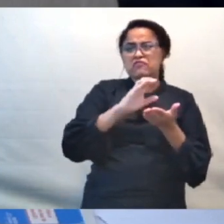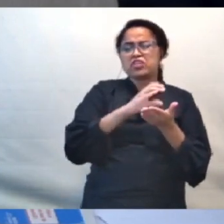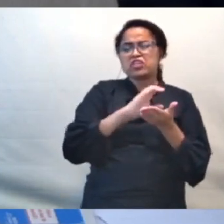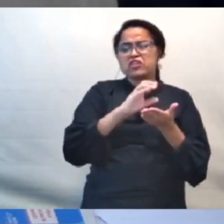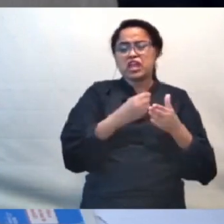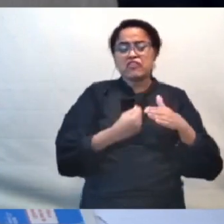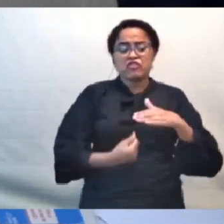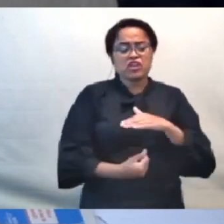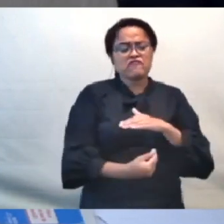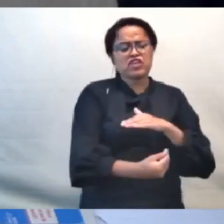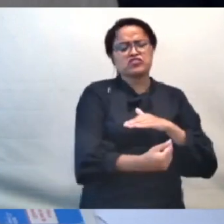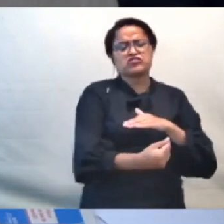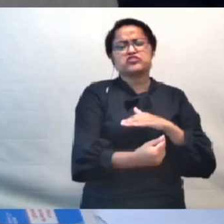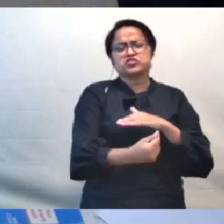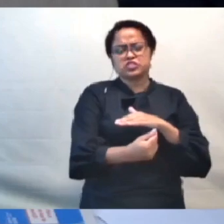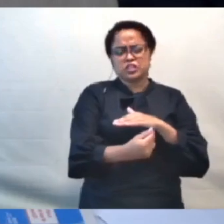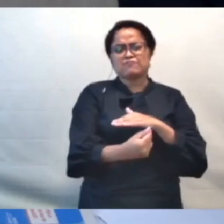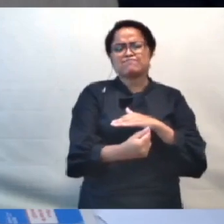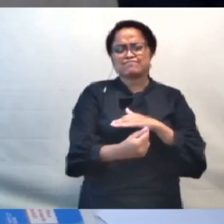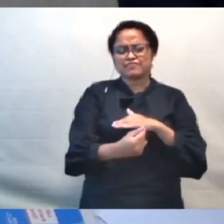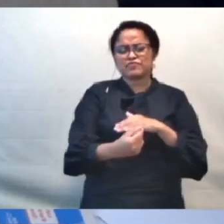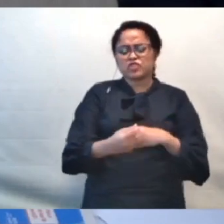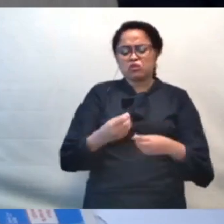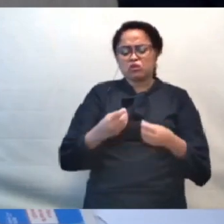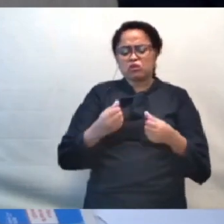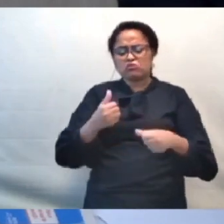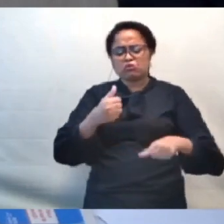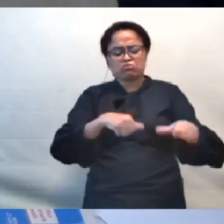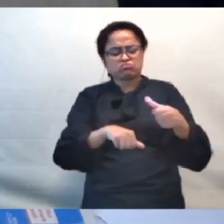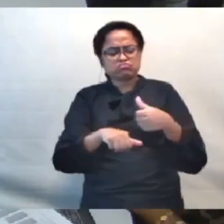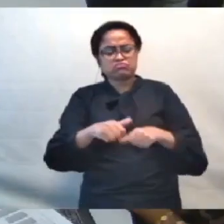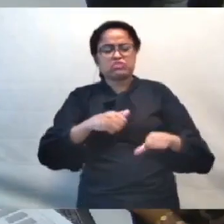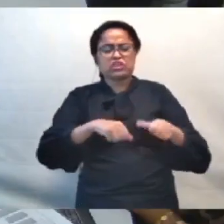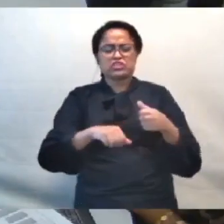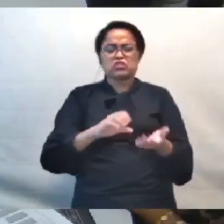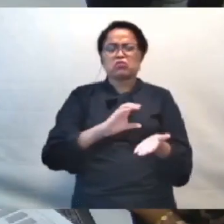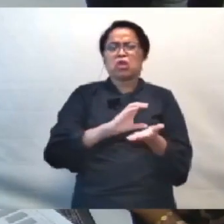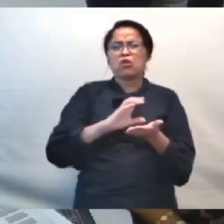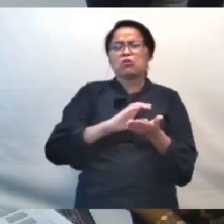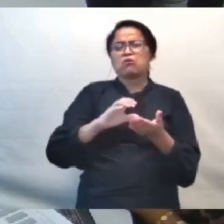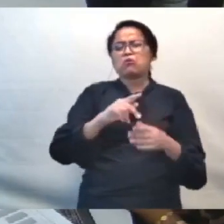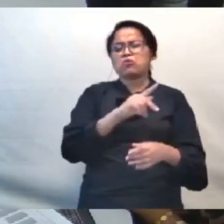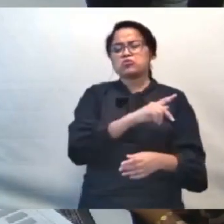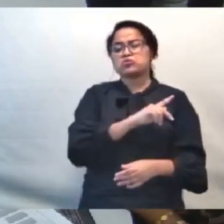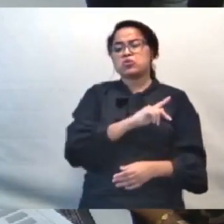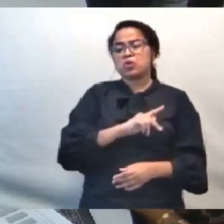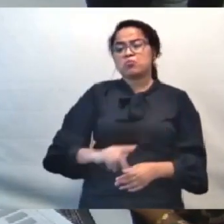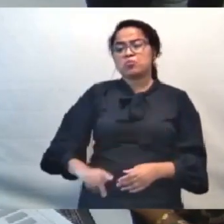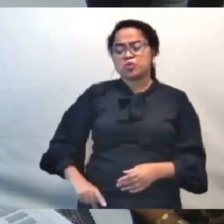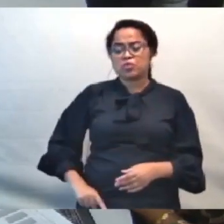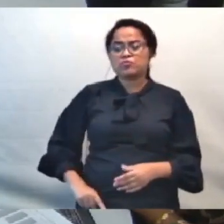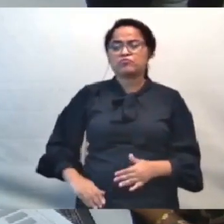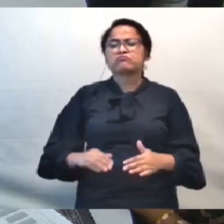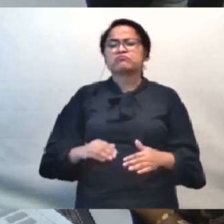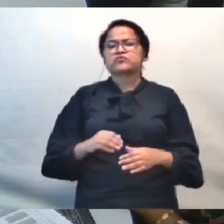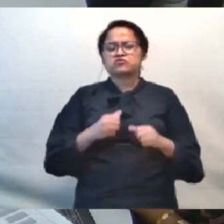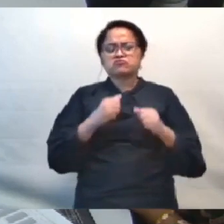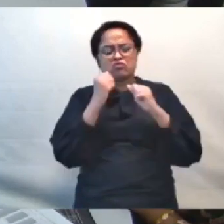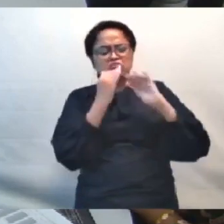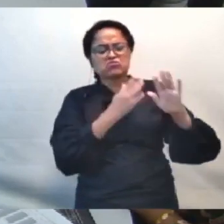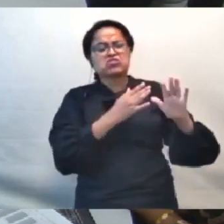um desperdício de recurso público, né? Então acho importante denunciar esse processo de compra de apostilas que,